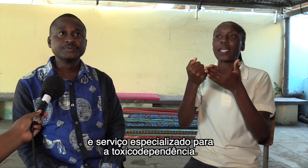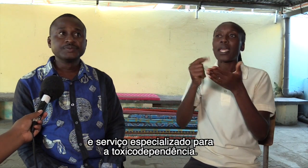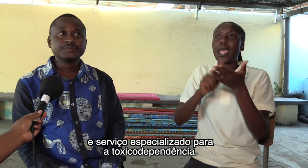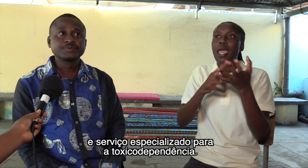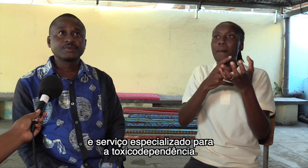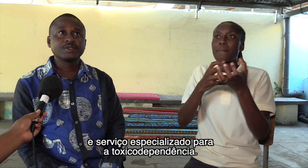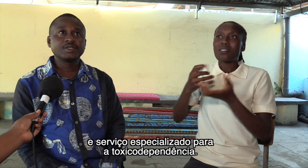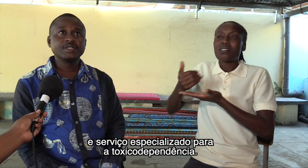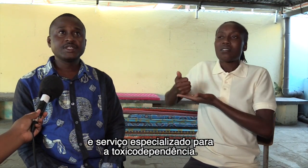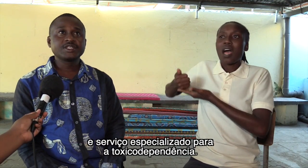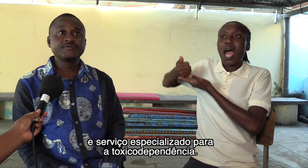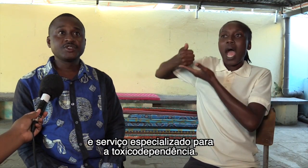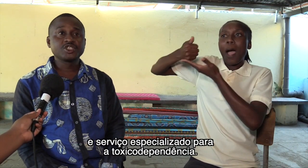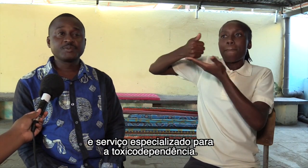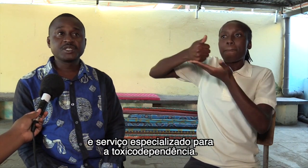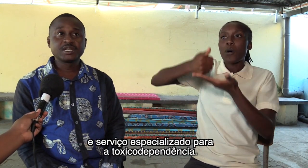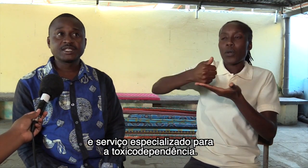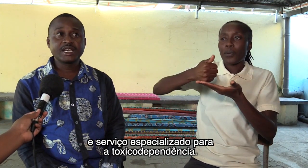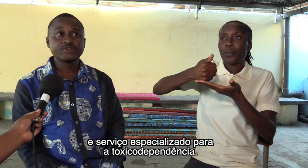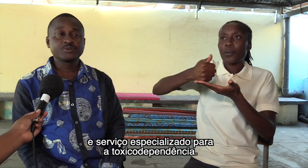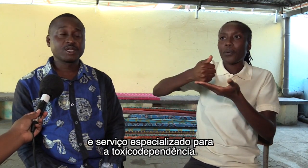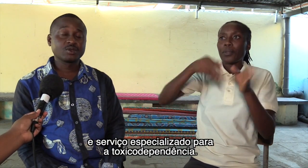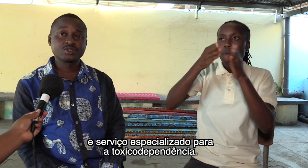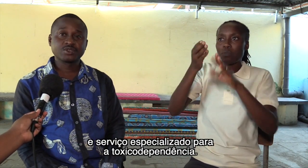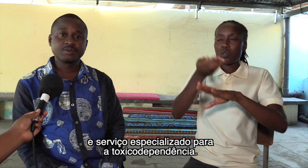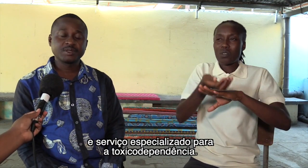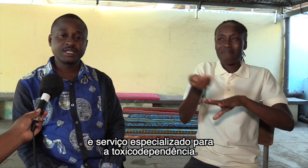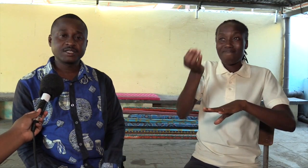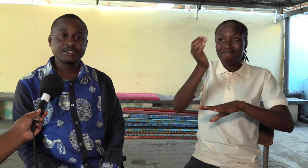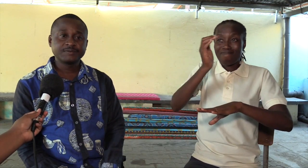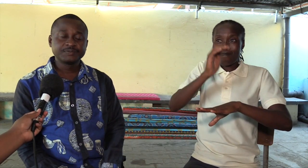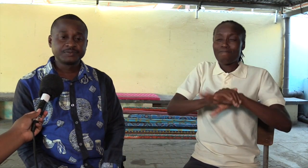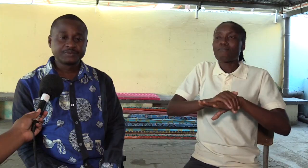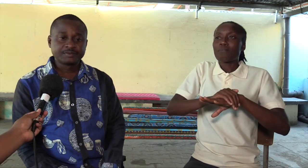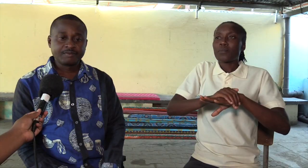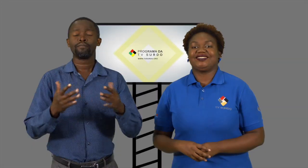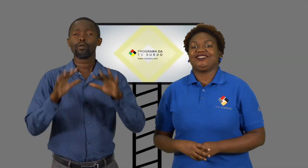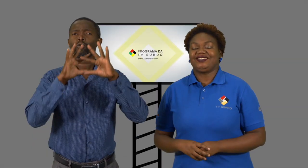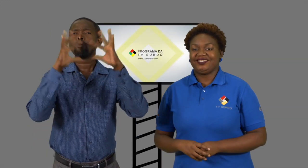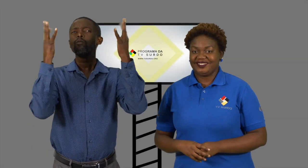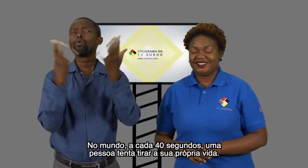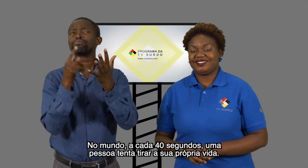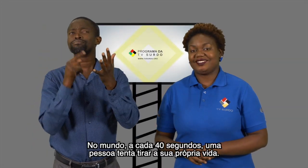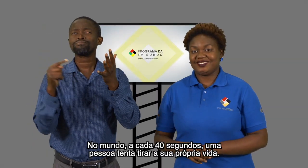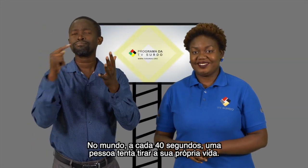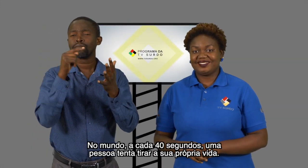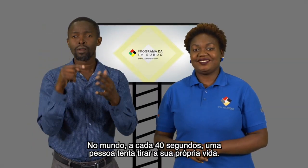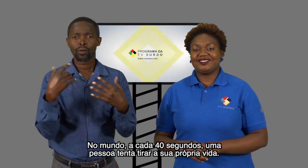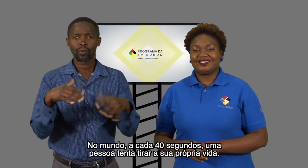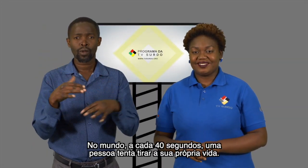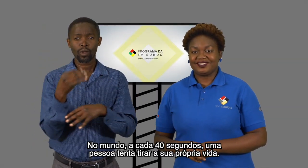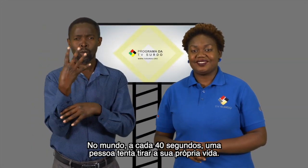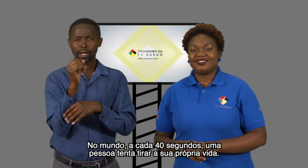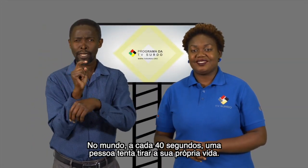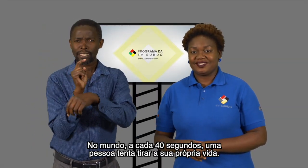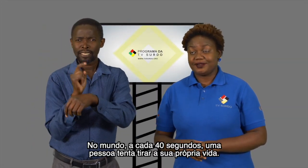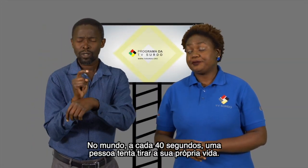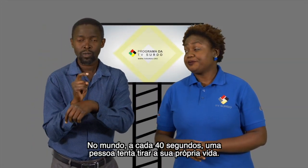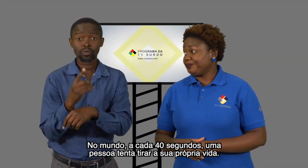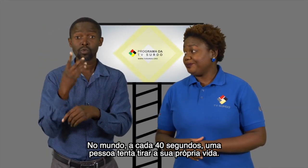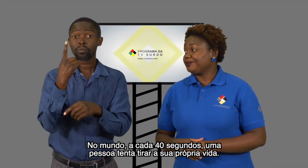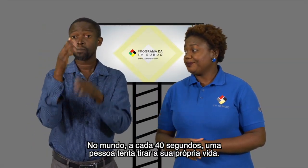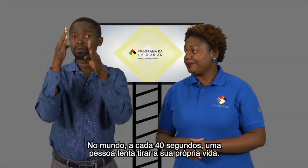e serviços especializados para a toxicodependência. No mundo, a cada